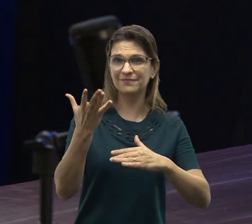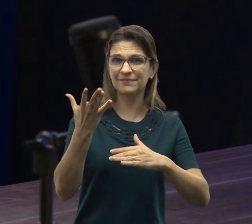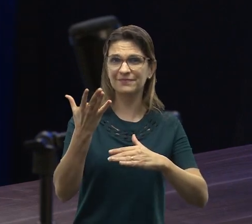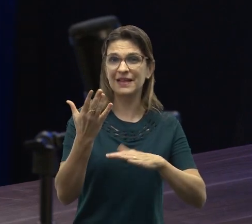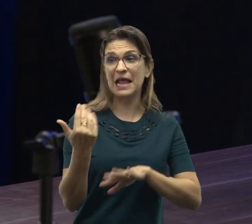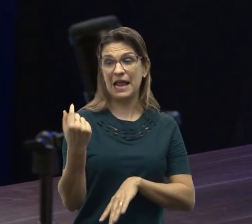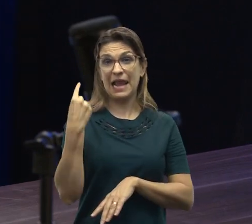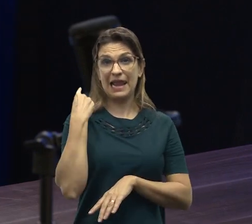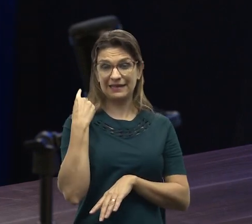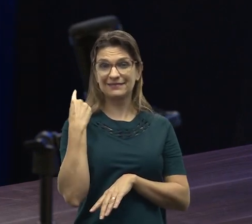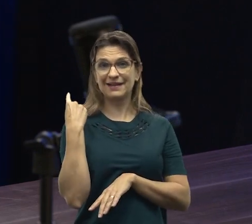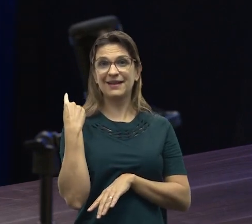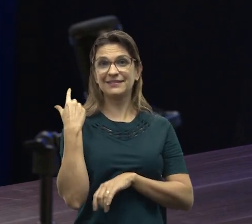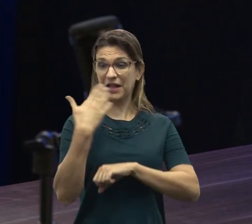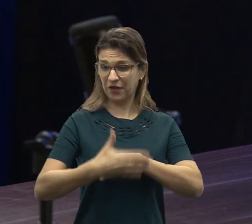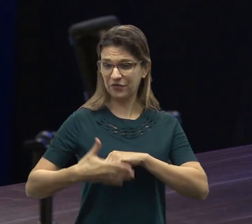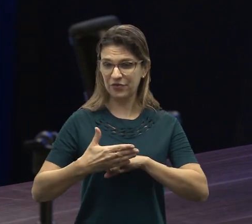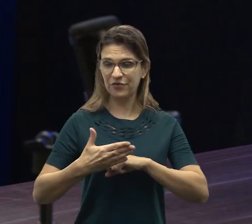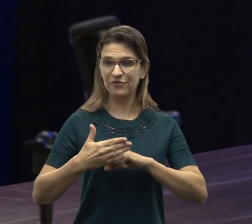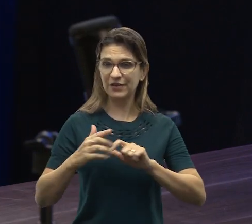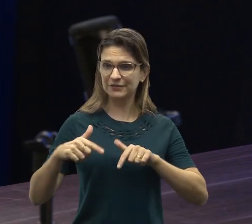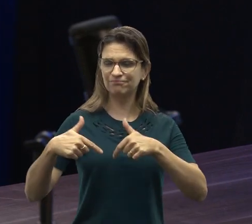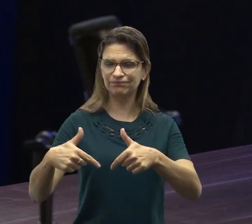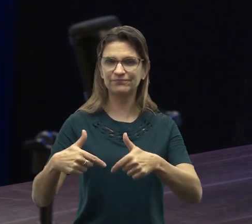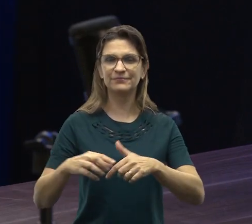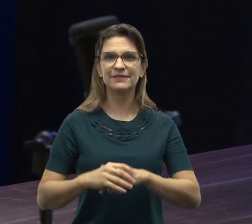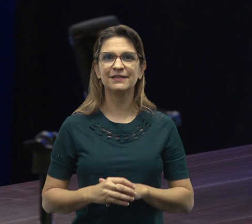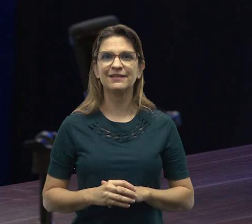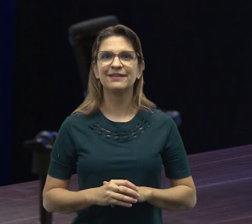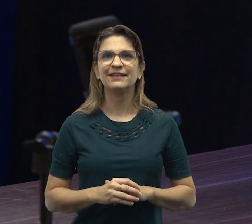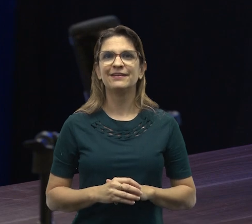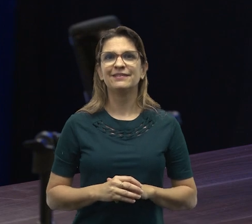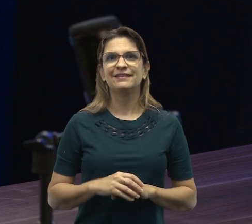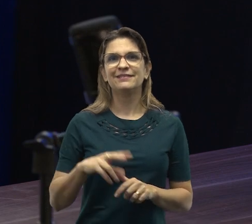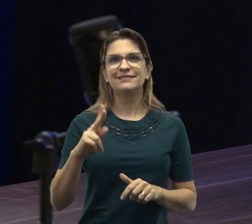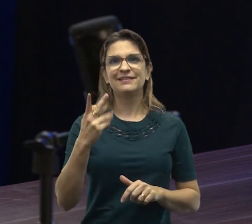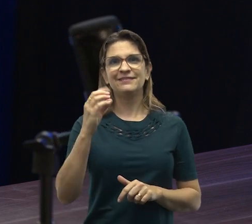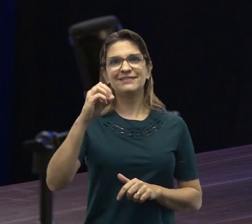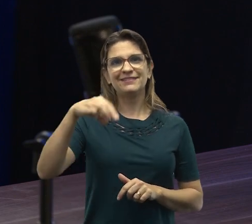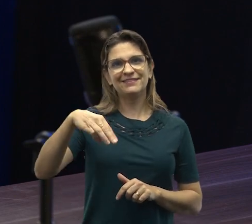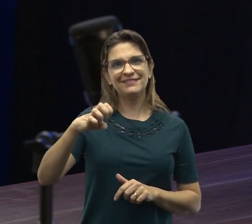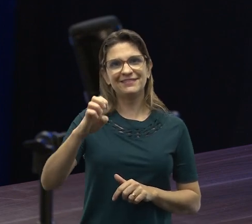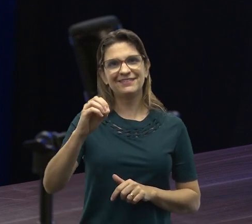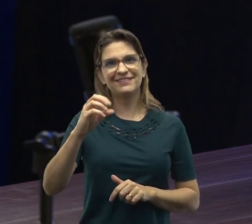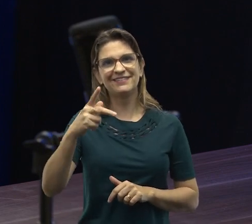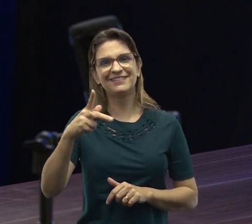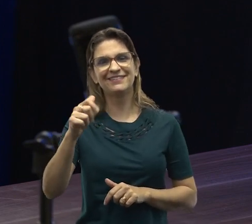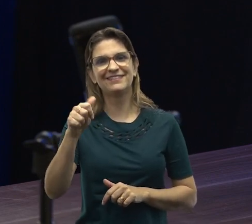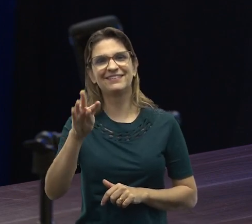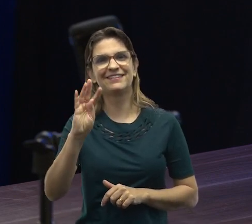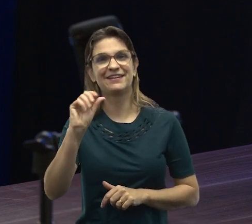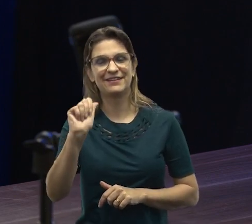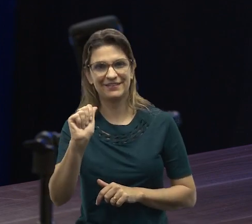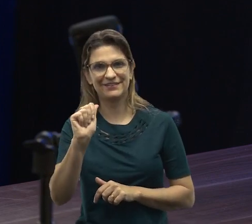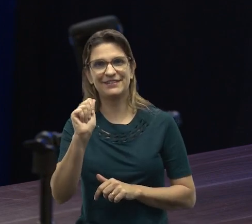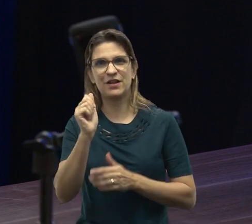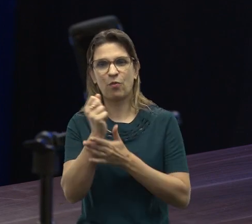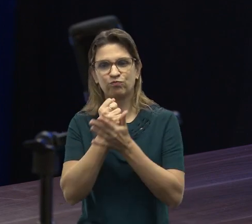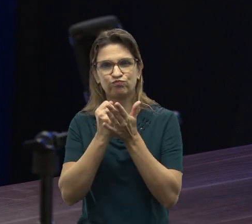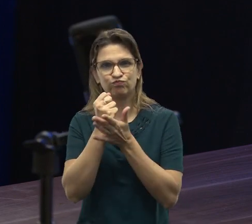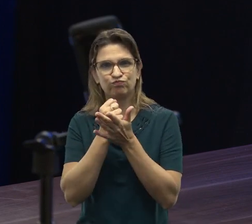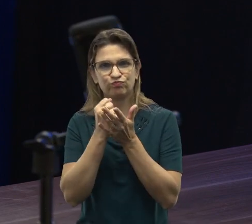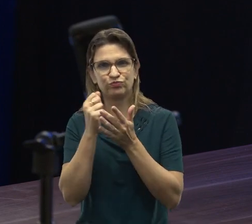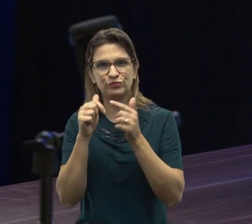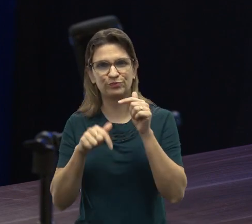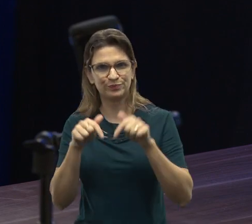eu decidi fazer homeopatia depois de muito tempo. Então eu fiz a minha formação em homeopatia, eu